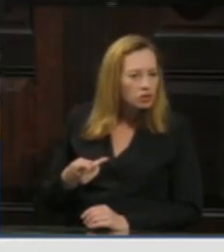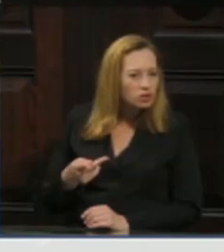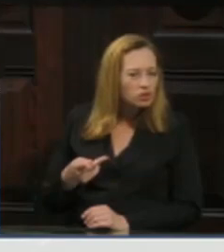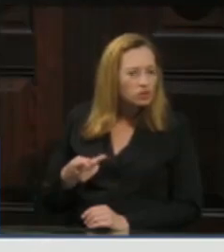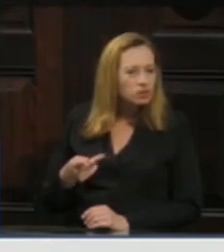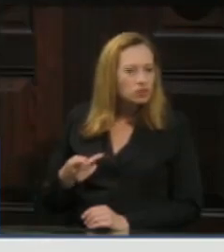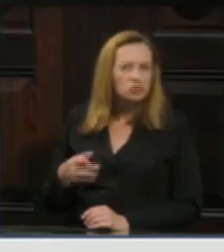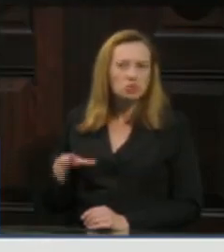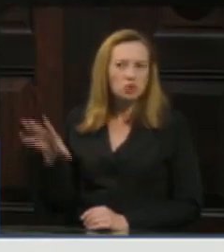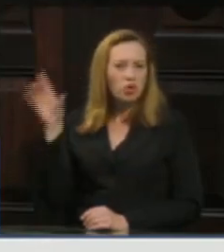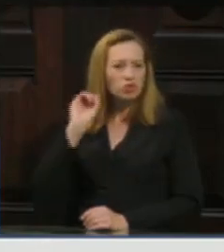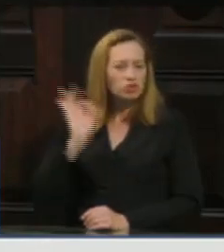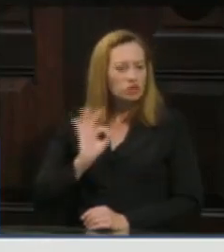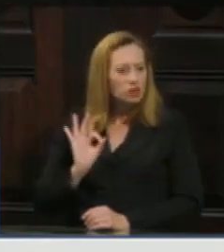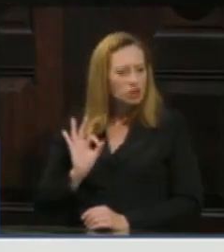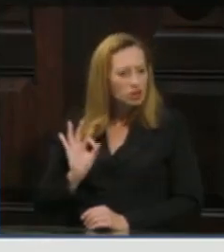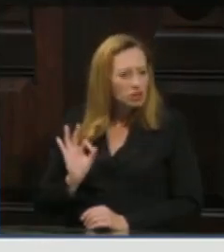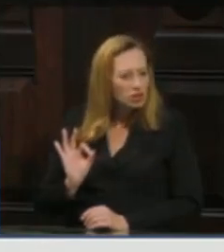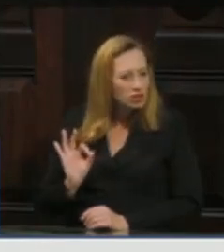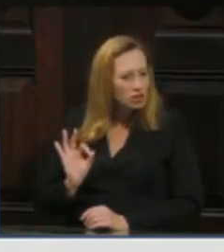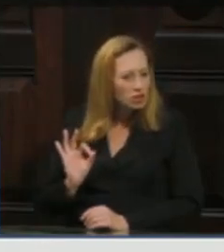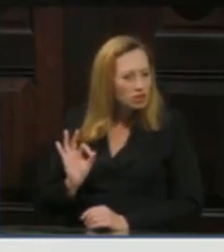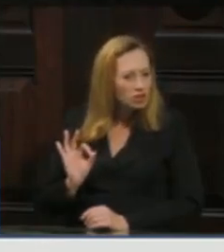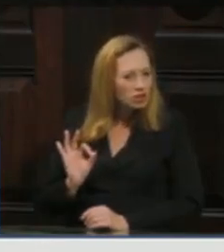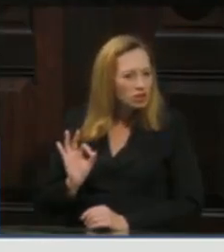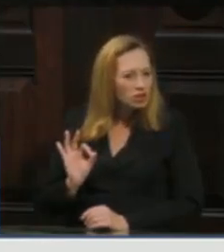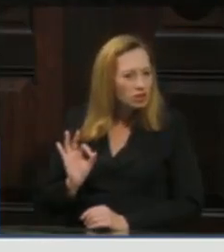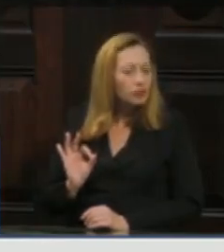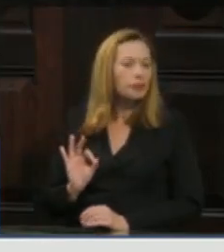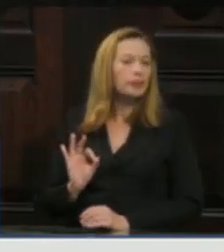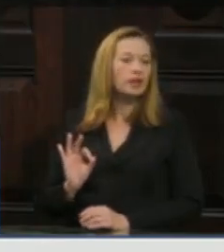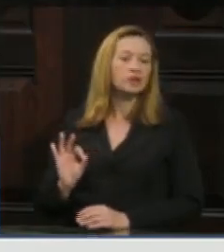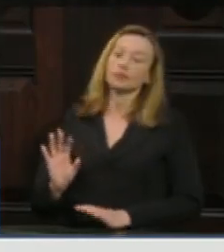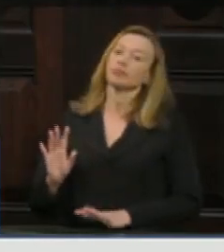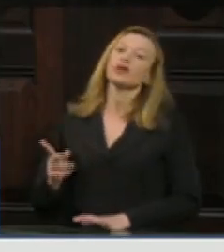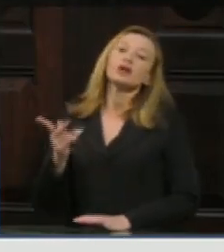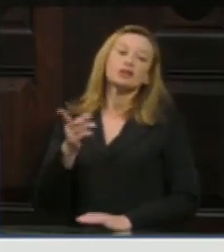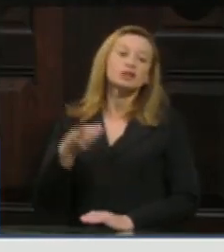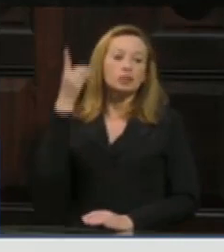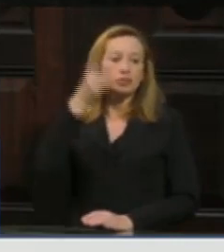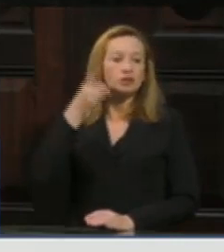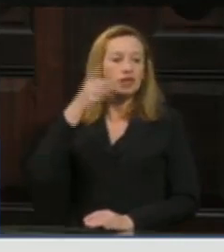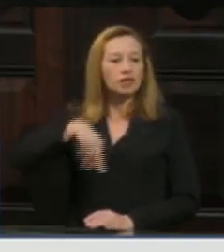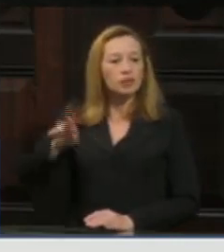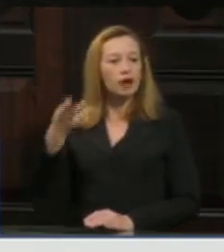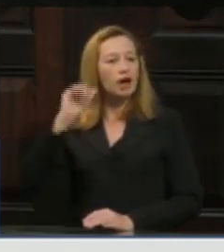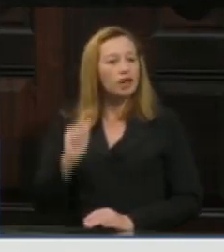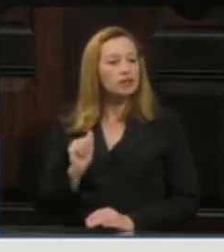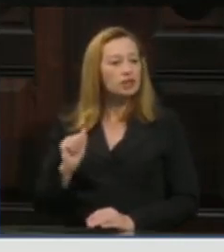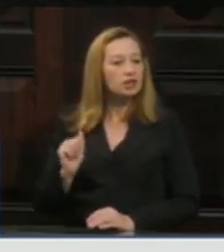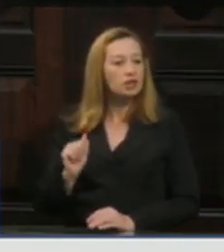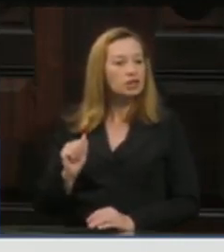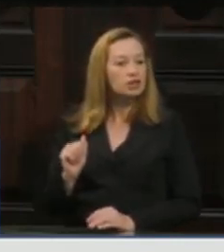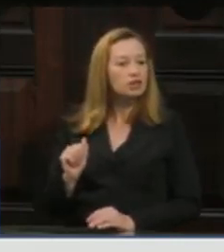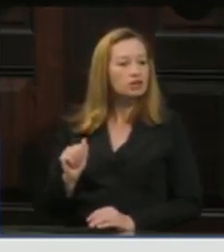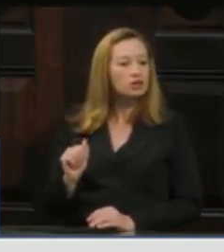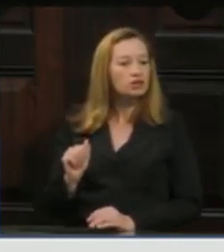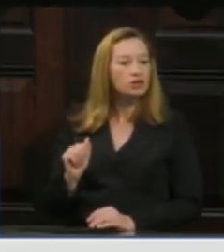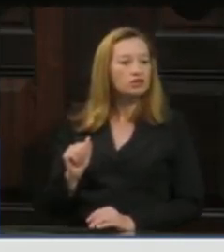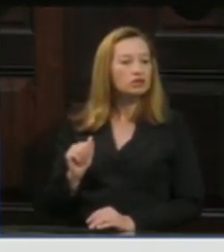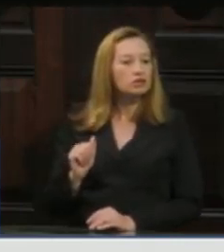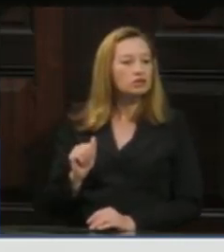havendo quem queira discutir, encerrada a discussão, em votação, os senhores que aprovam. Nesse que não estão aprovado, vai ao autógrafo. Projeto de lei 2210. Pela ordem,